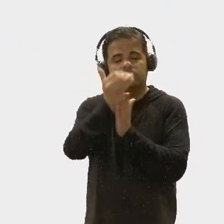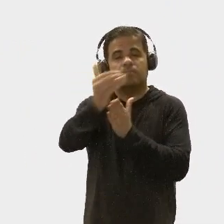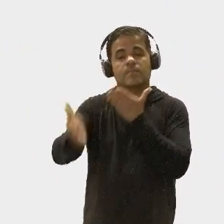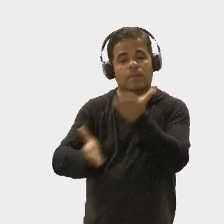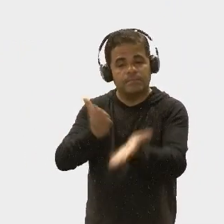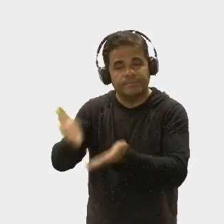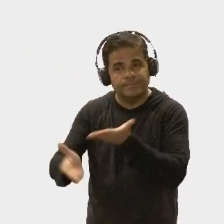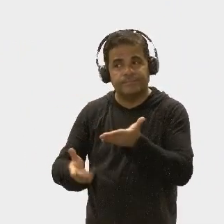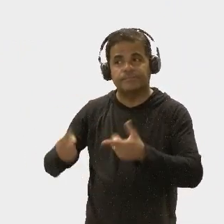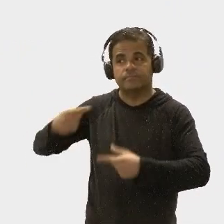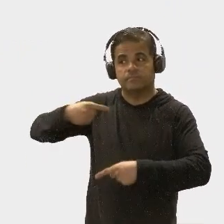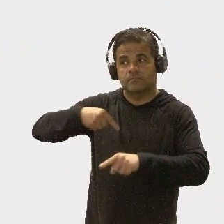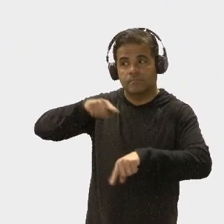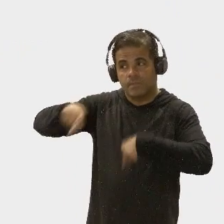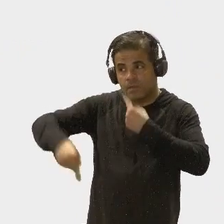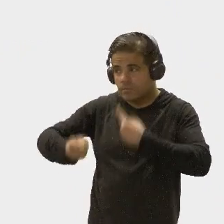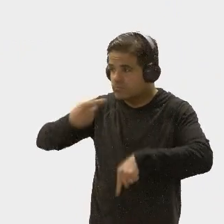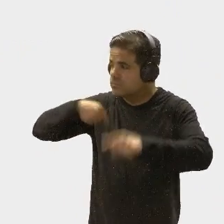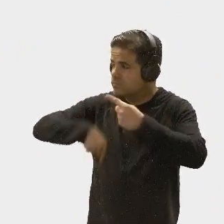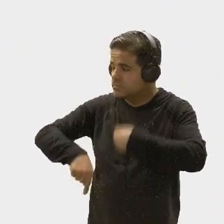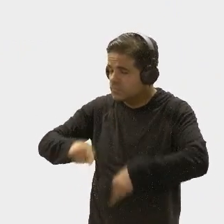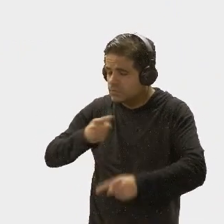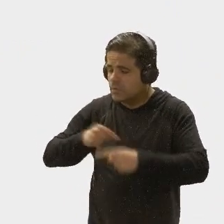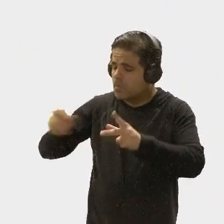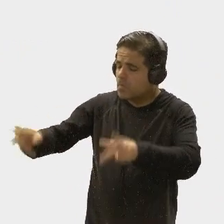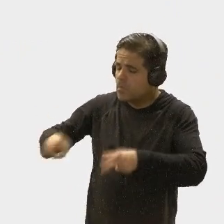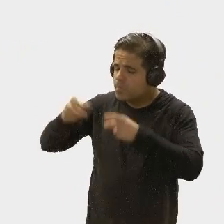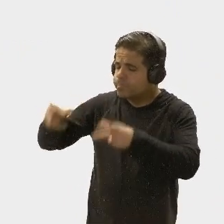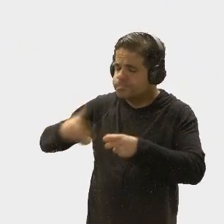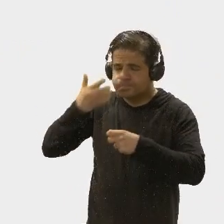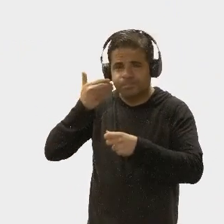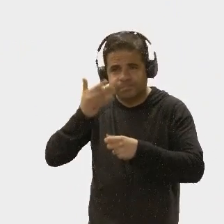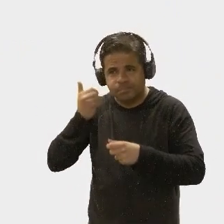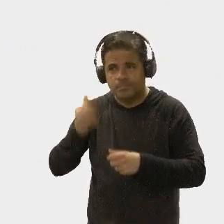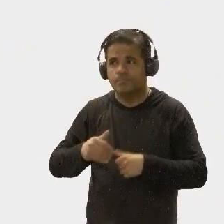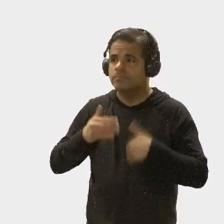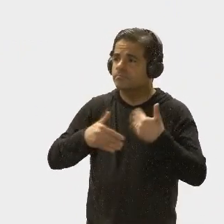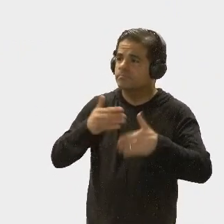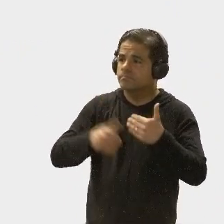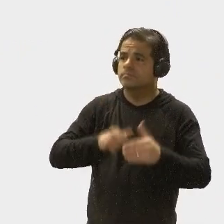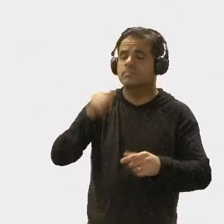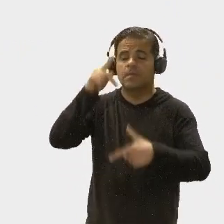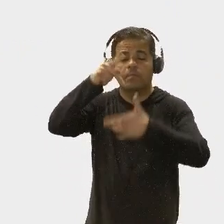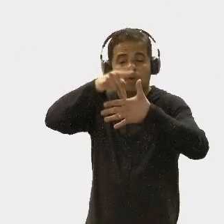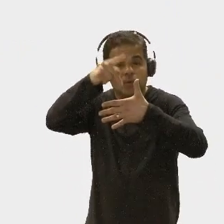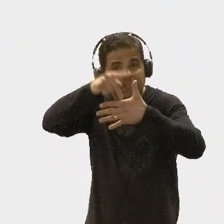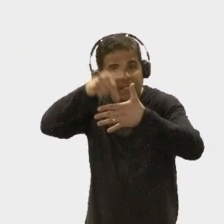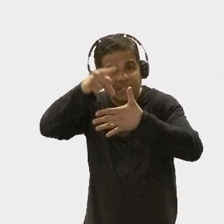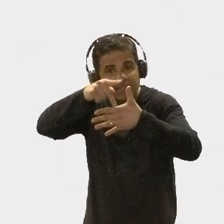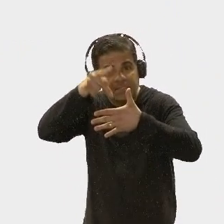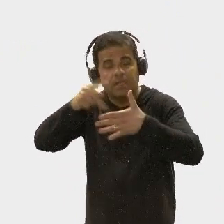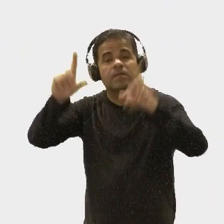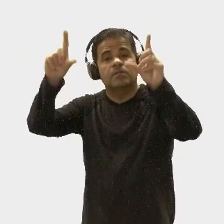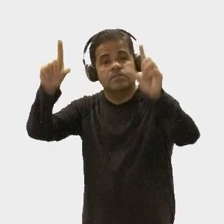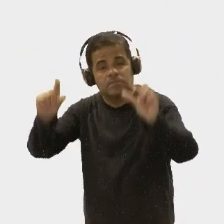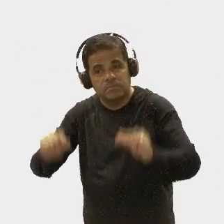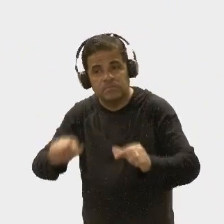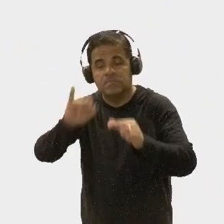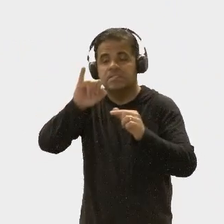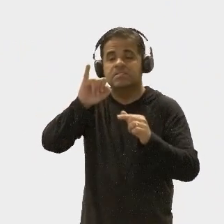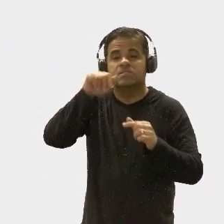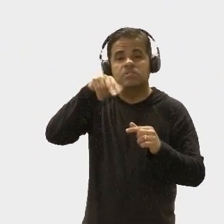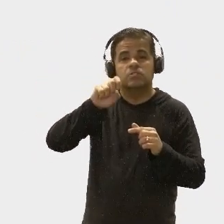trato intestinal, diminui a absorção da proteína e diminui a